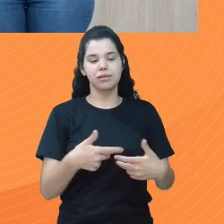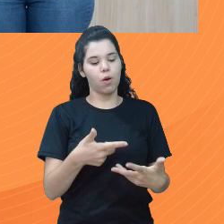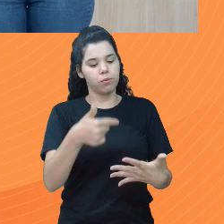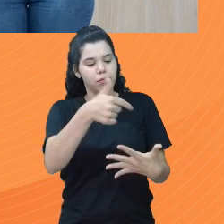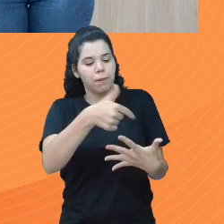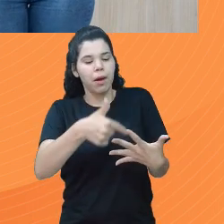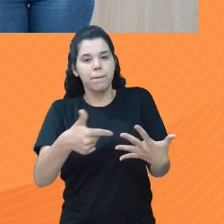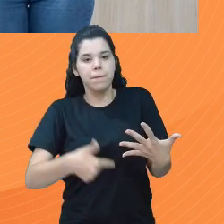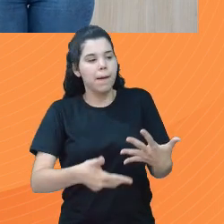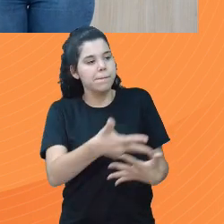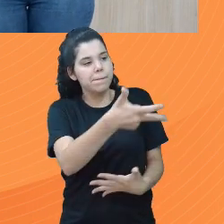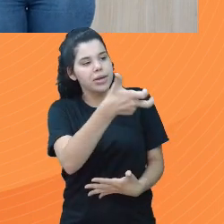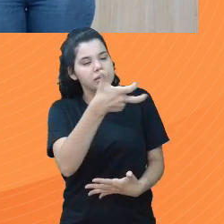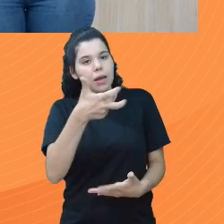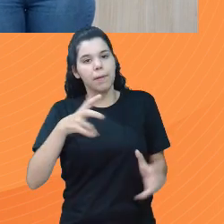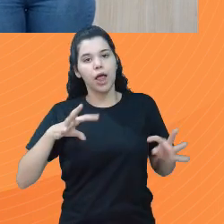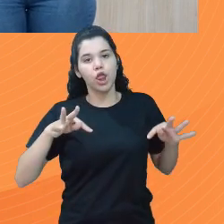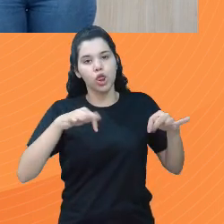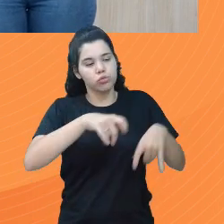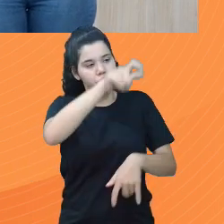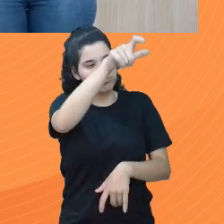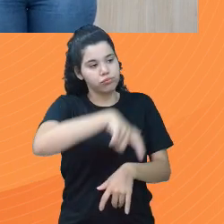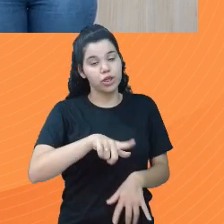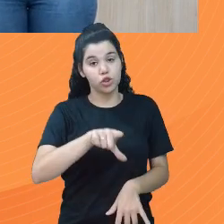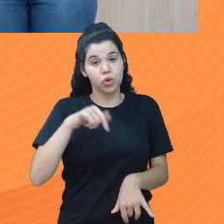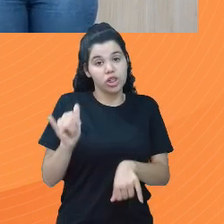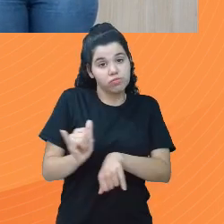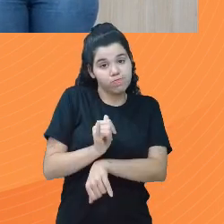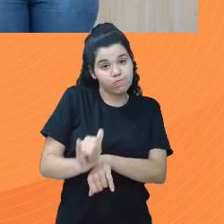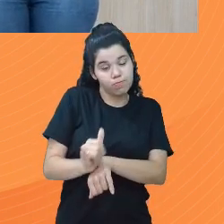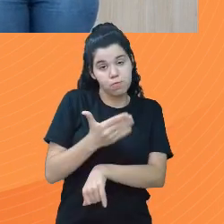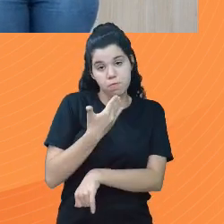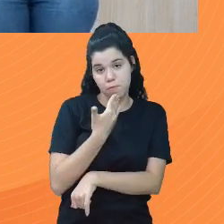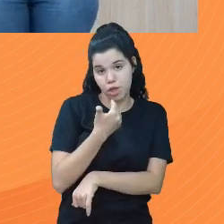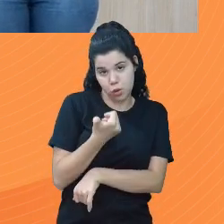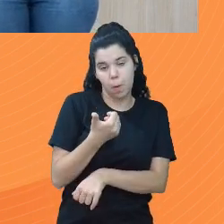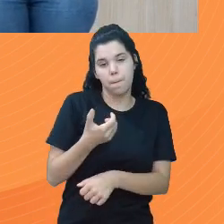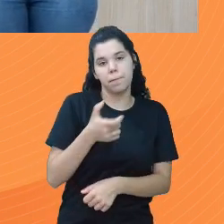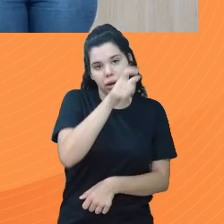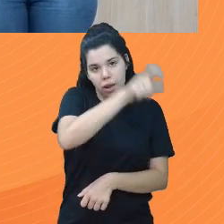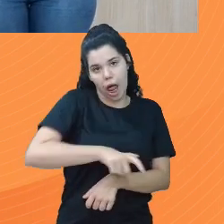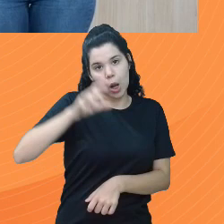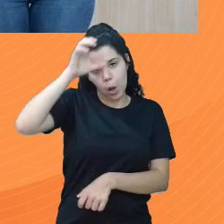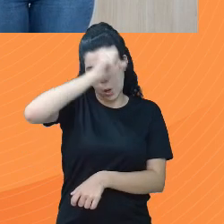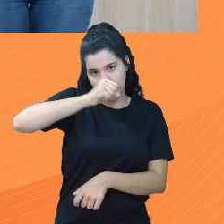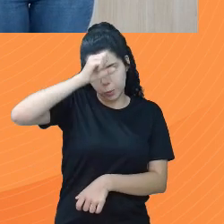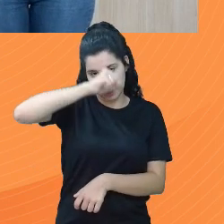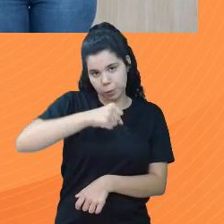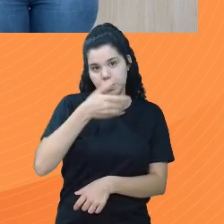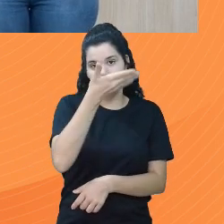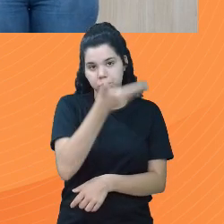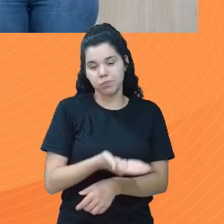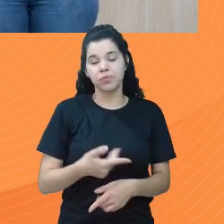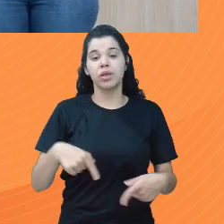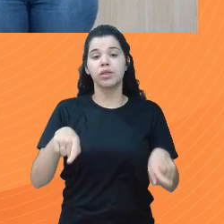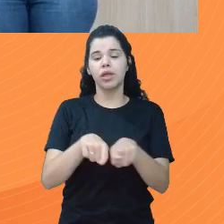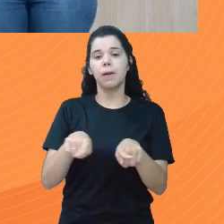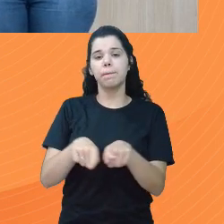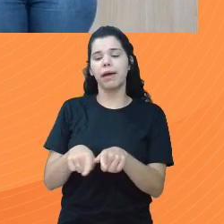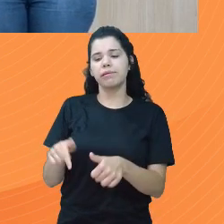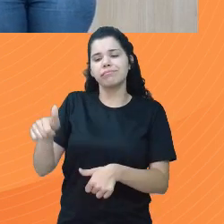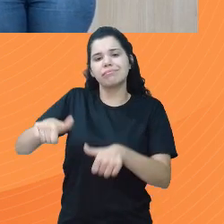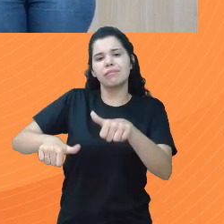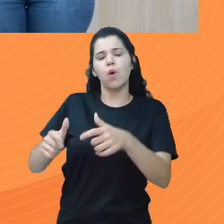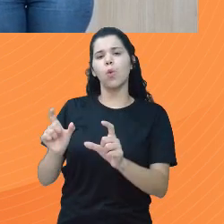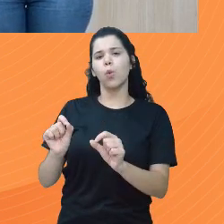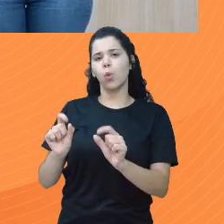possa selecionar a estratégia mais adequada. A gente também pode analisar o quê? Se as